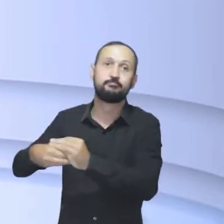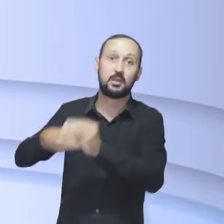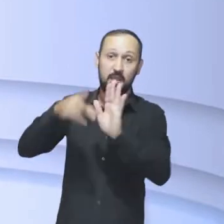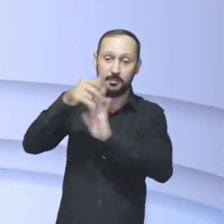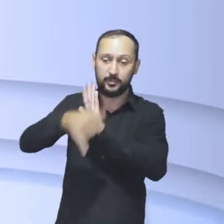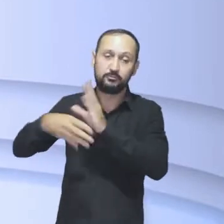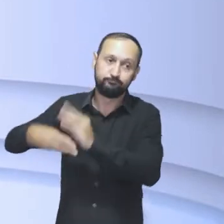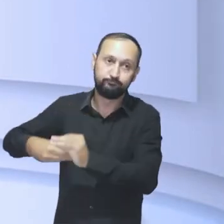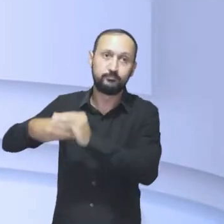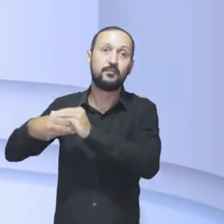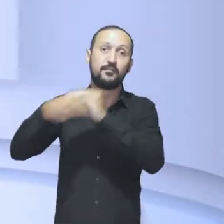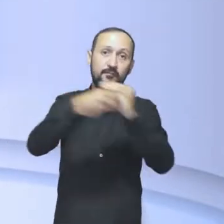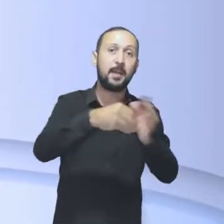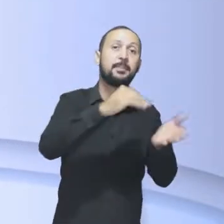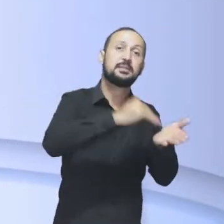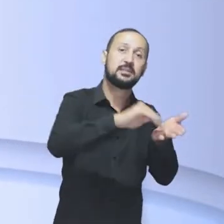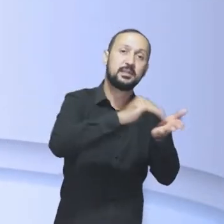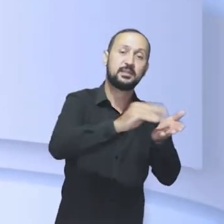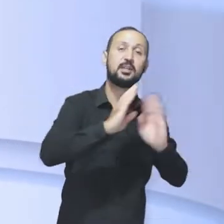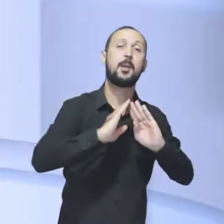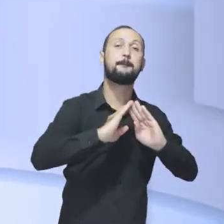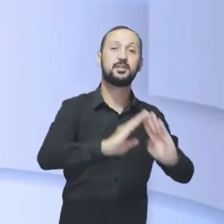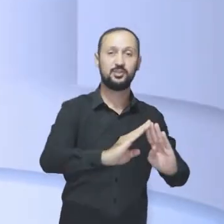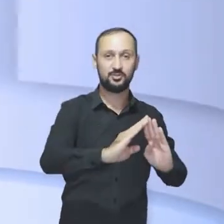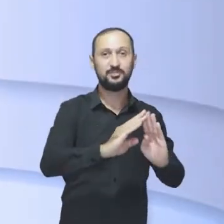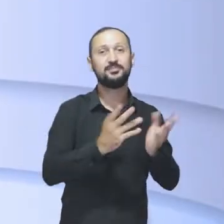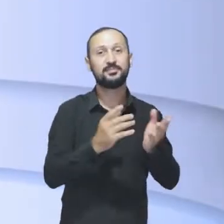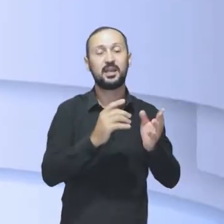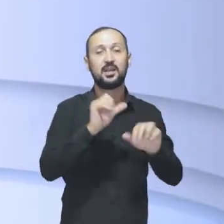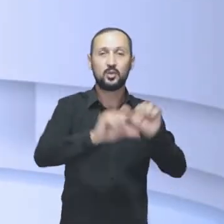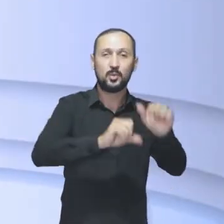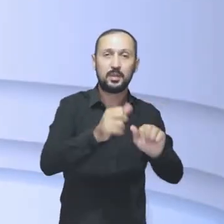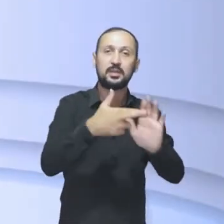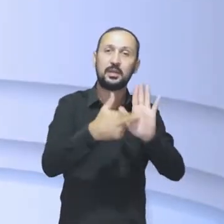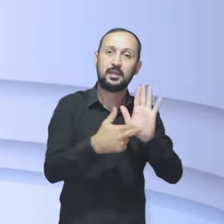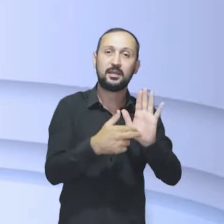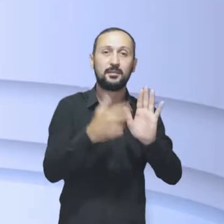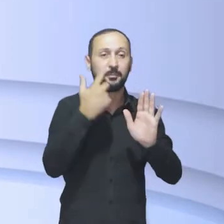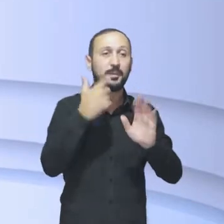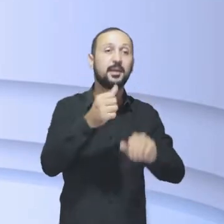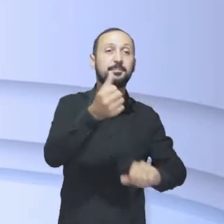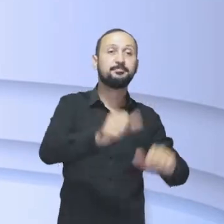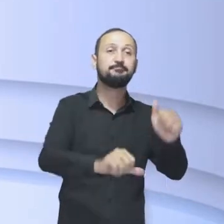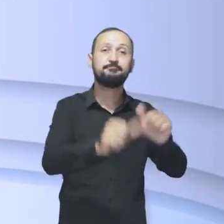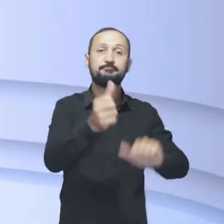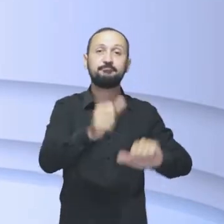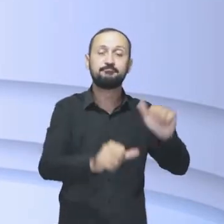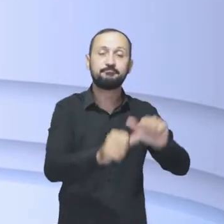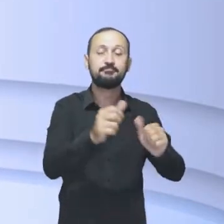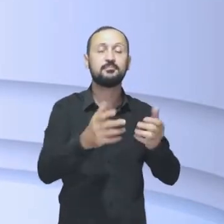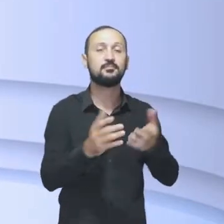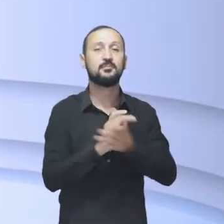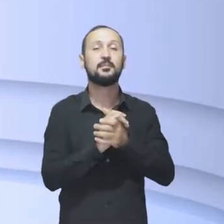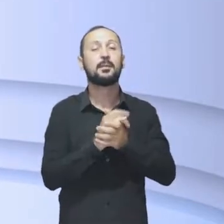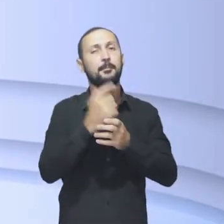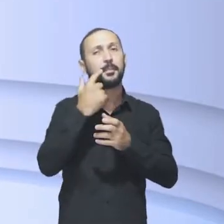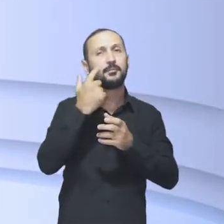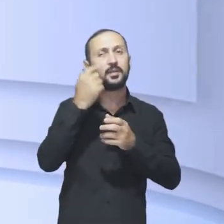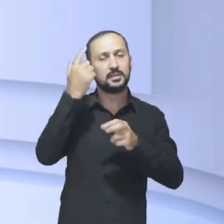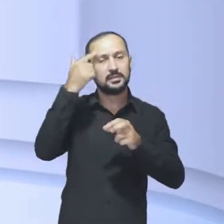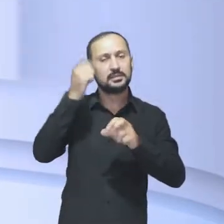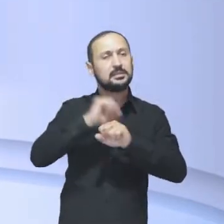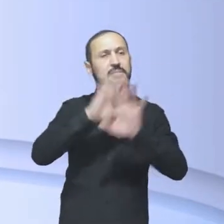daquele programa, para entender se aquela sugestão parlamentar ela é passível de ser executada por